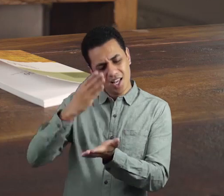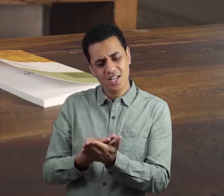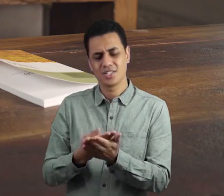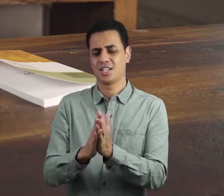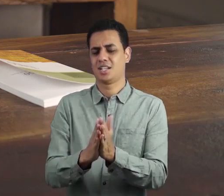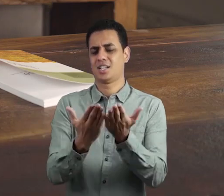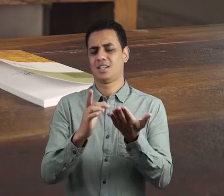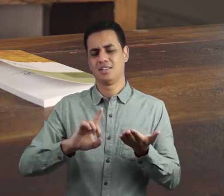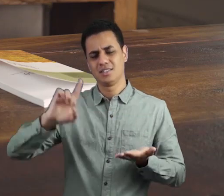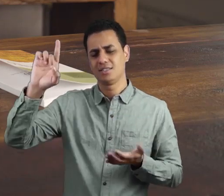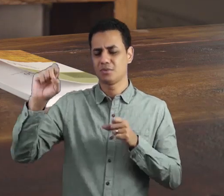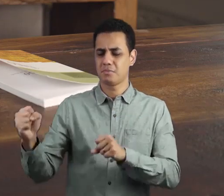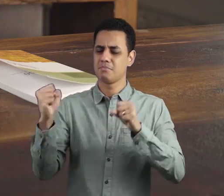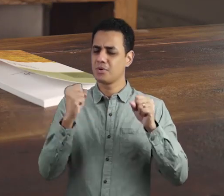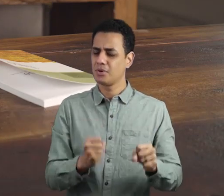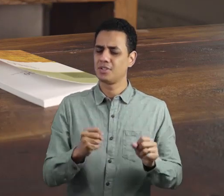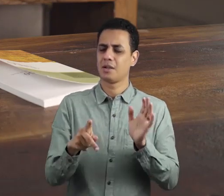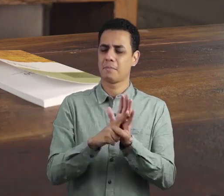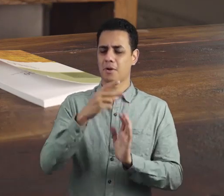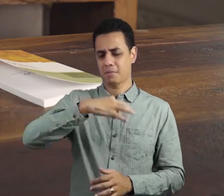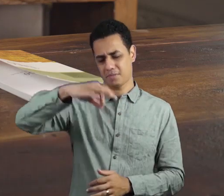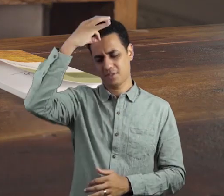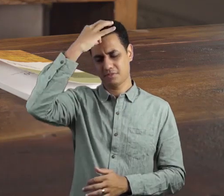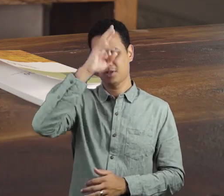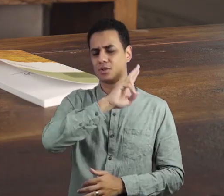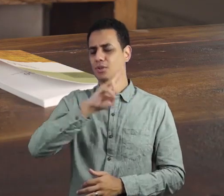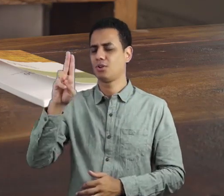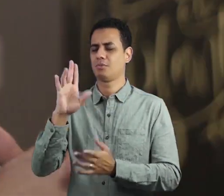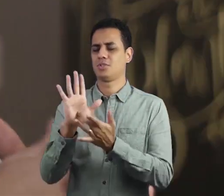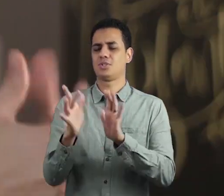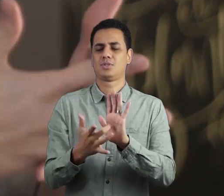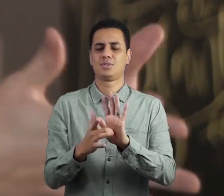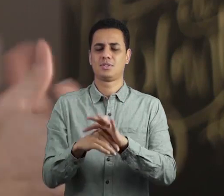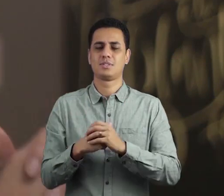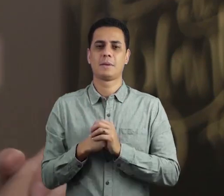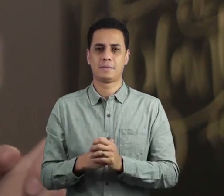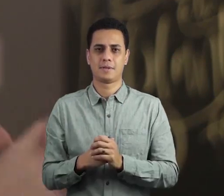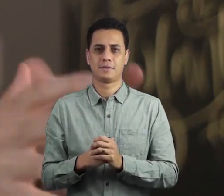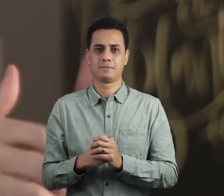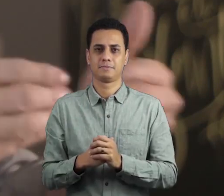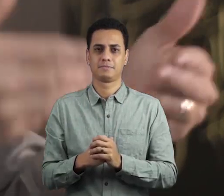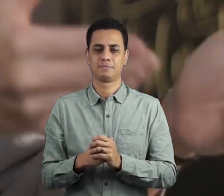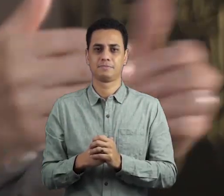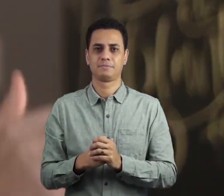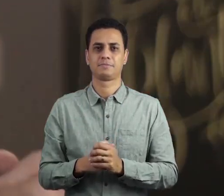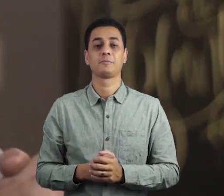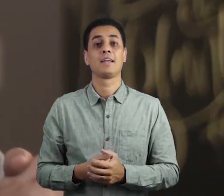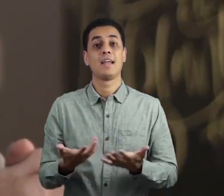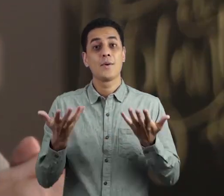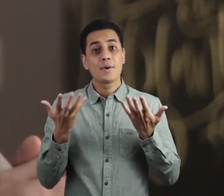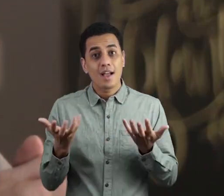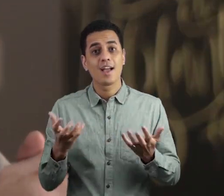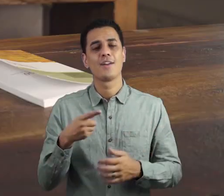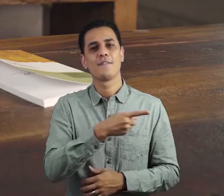nosso site, ali nós temos vários contatos e caminhos, não é, para que você possa fazer contato. Nós queremos ajudar você na